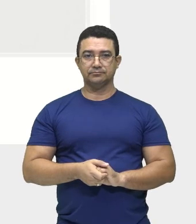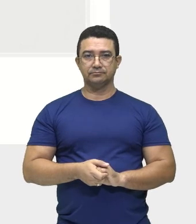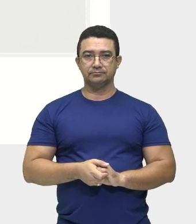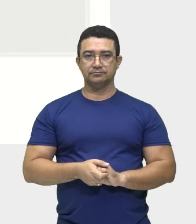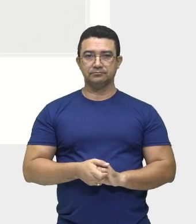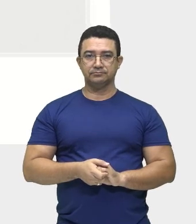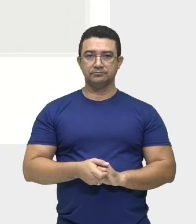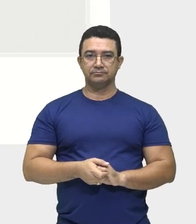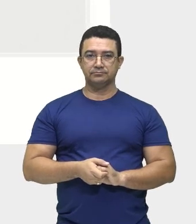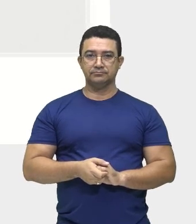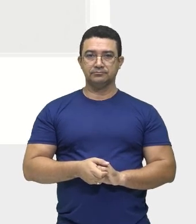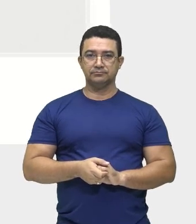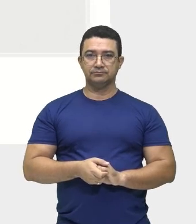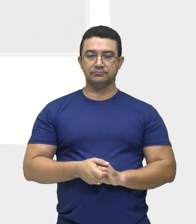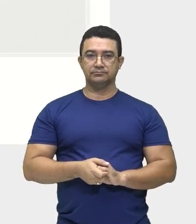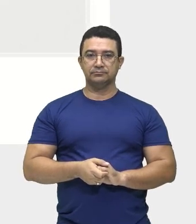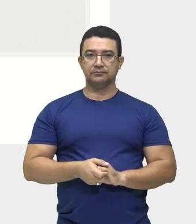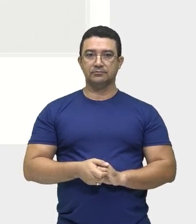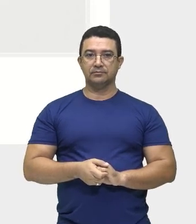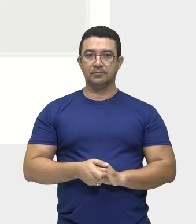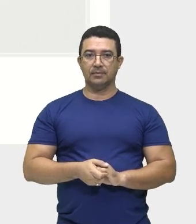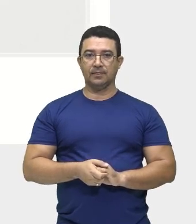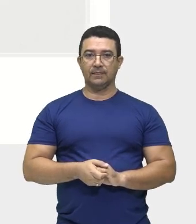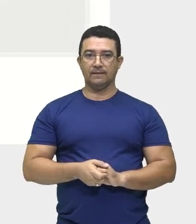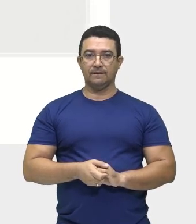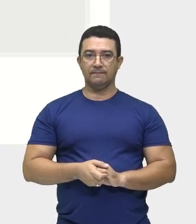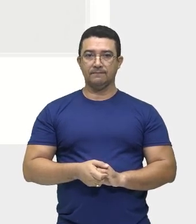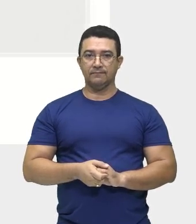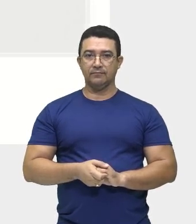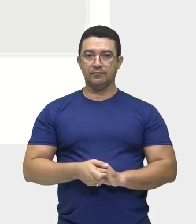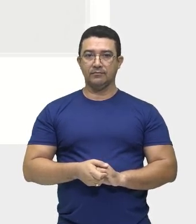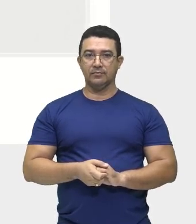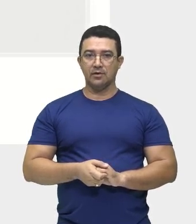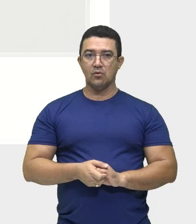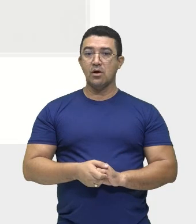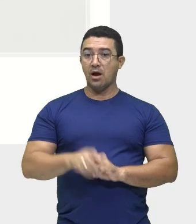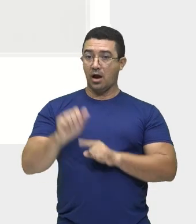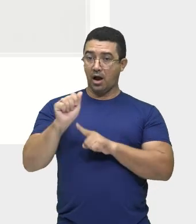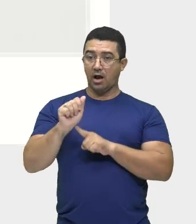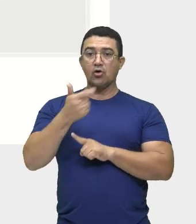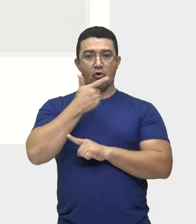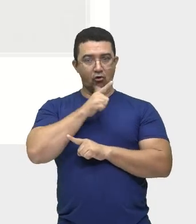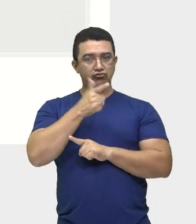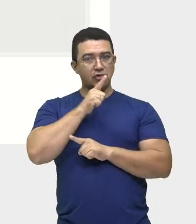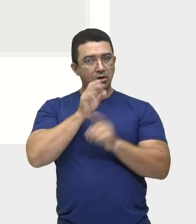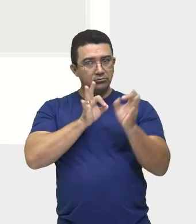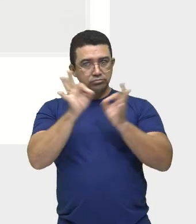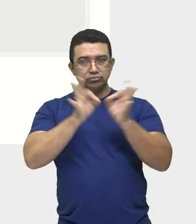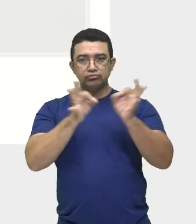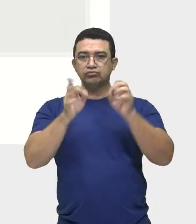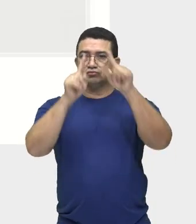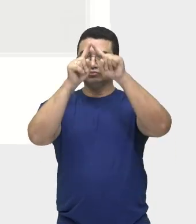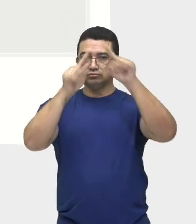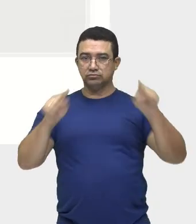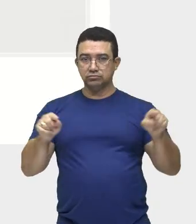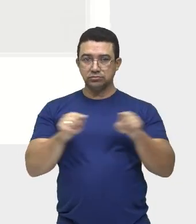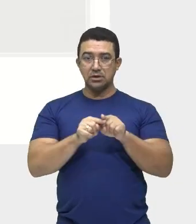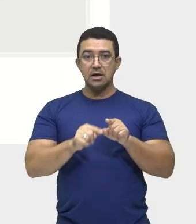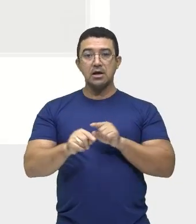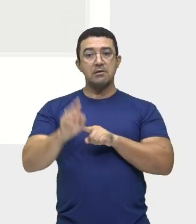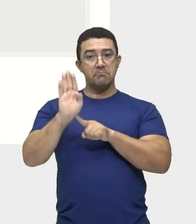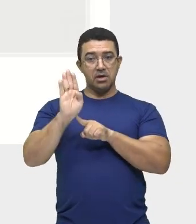Então, com a letra A, eu consigo, né, fazer um triângulo e com a letra B